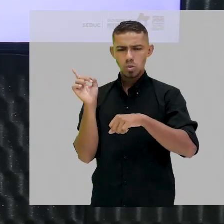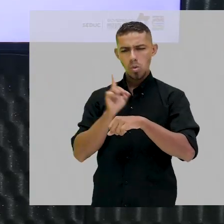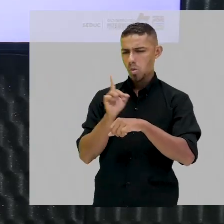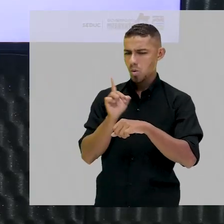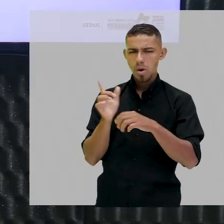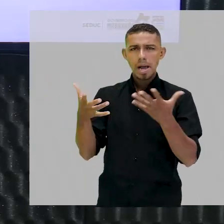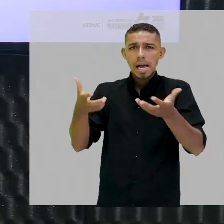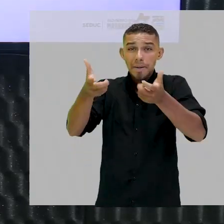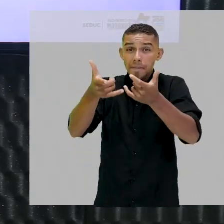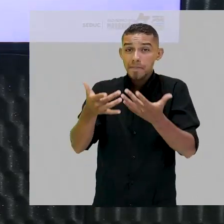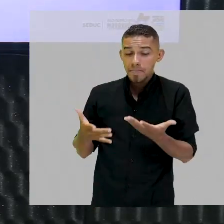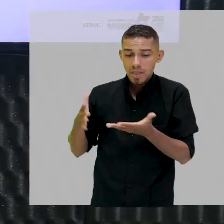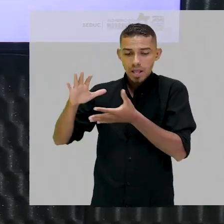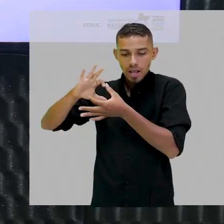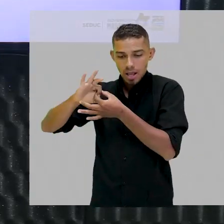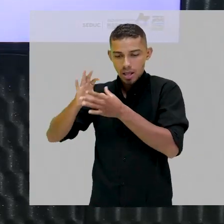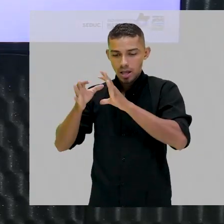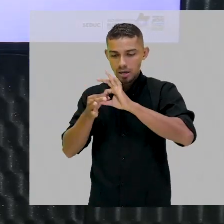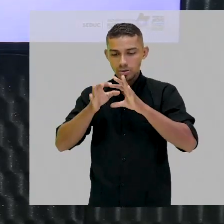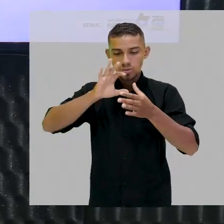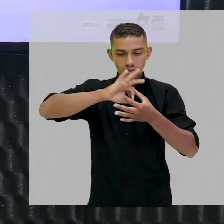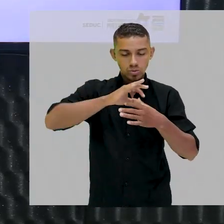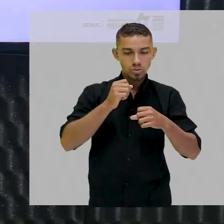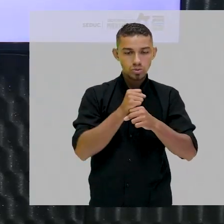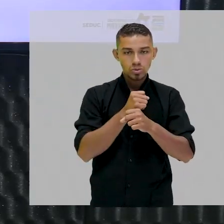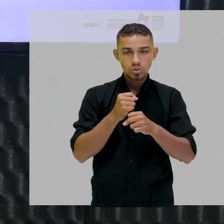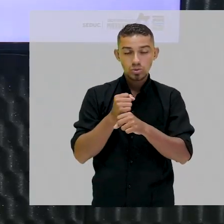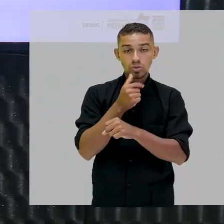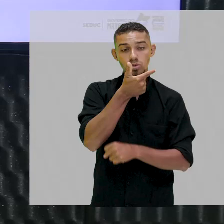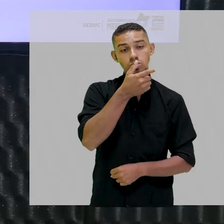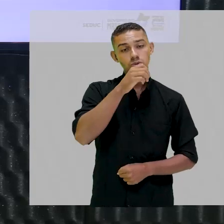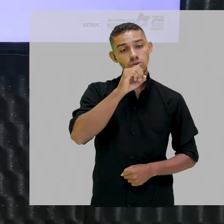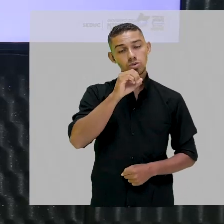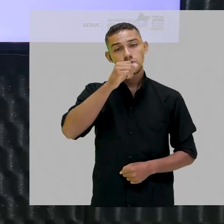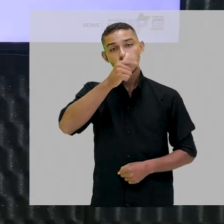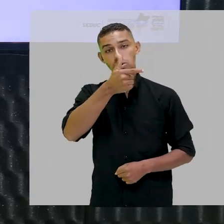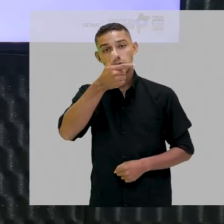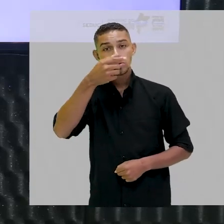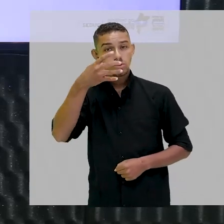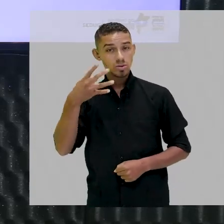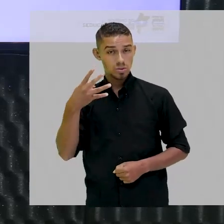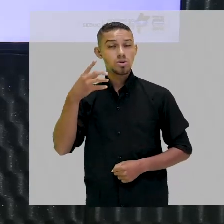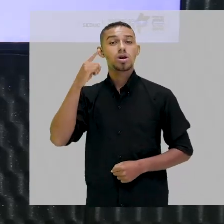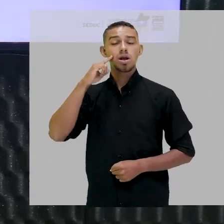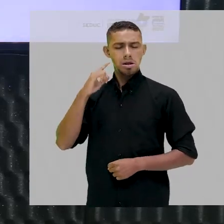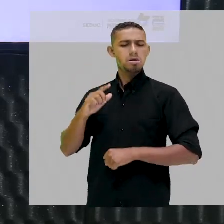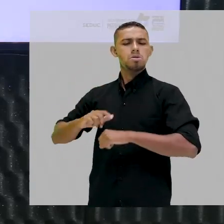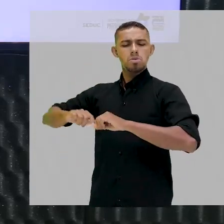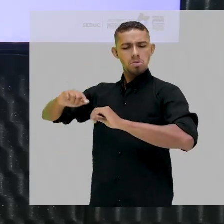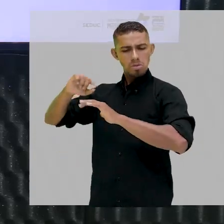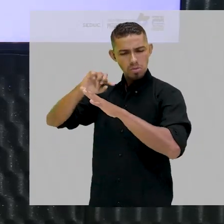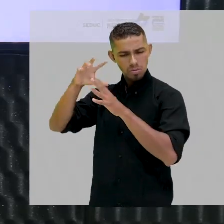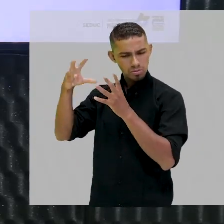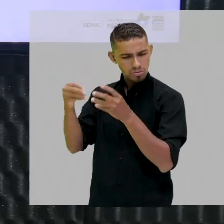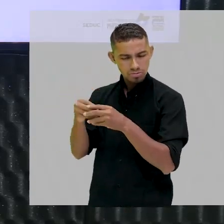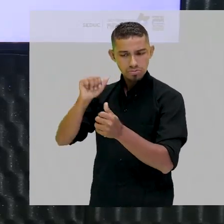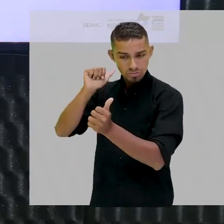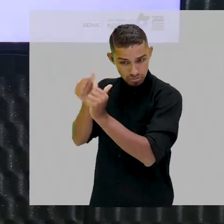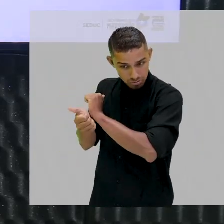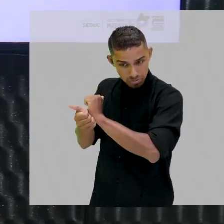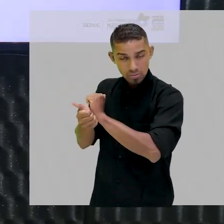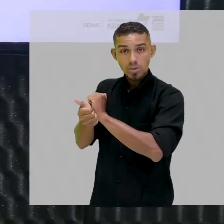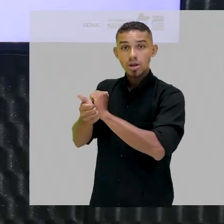sabem, na Olimpíada de 2024, que acontecerá em Paris, o break dance entrará como uma